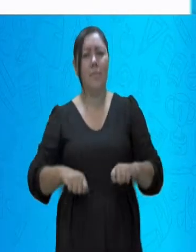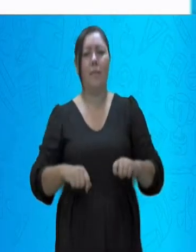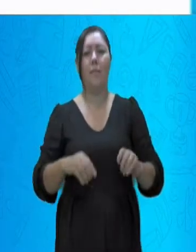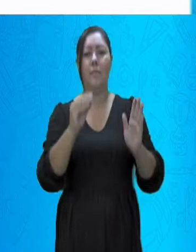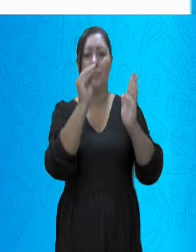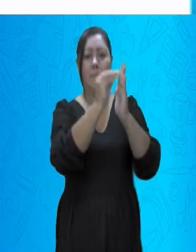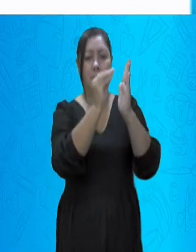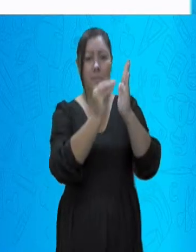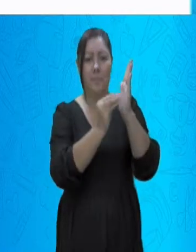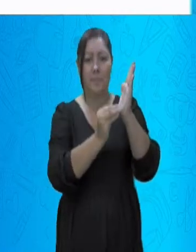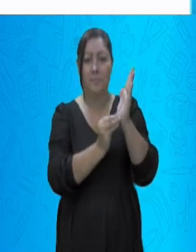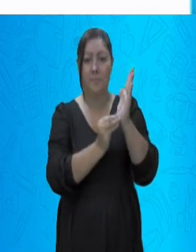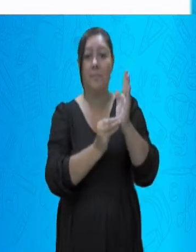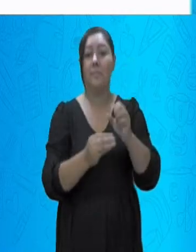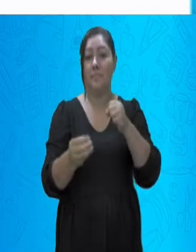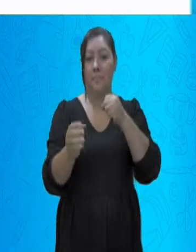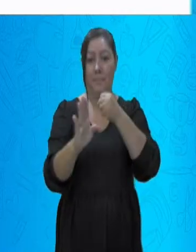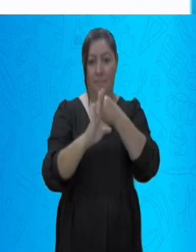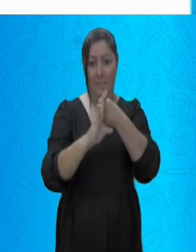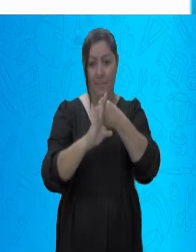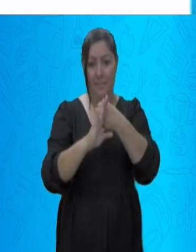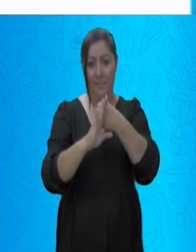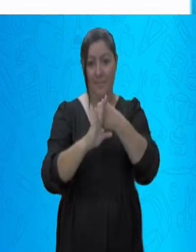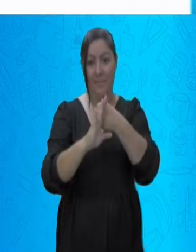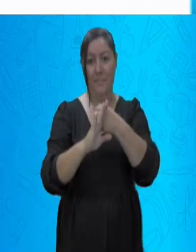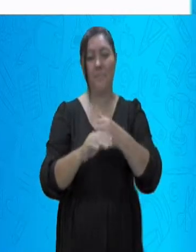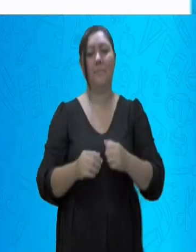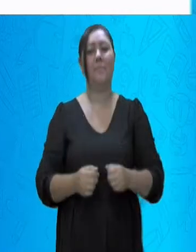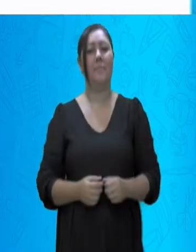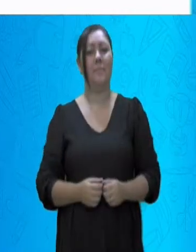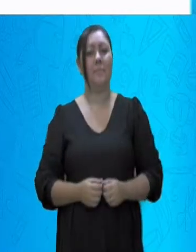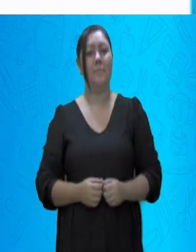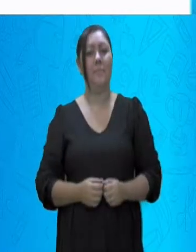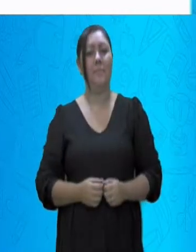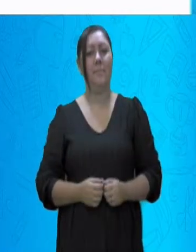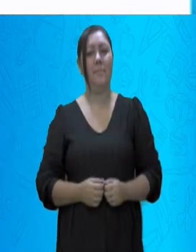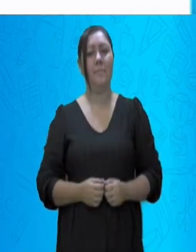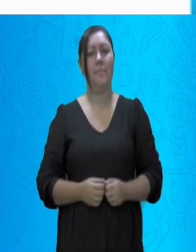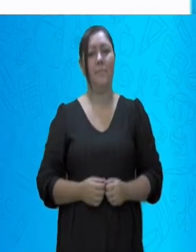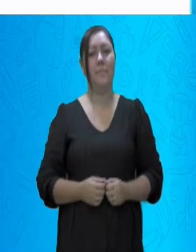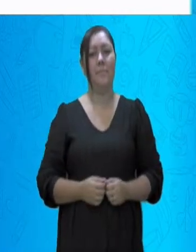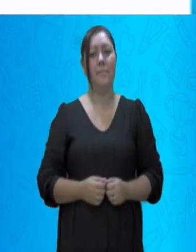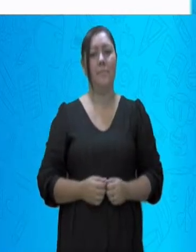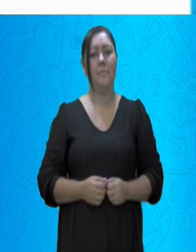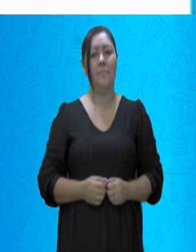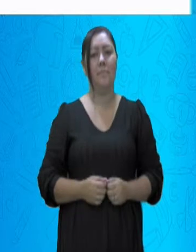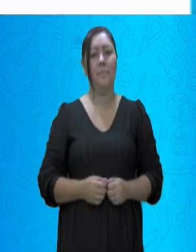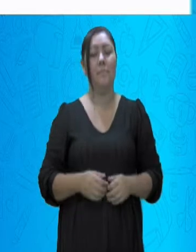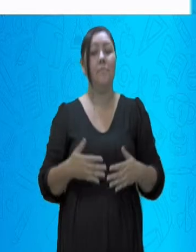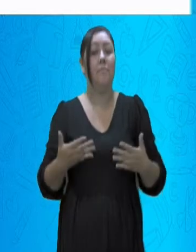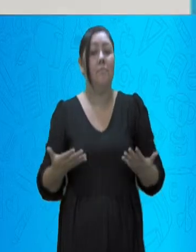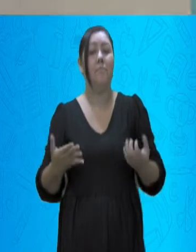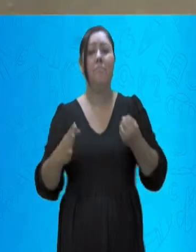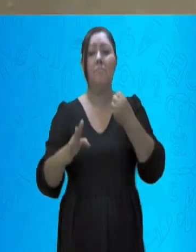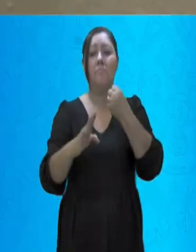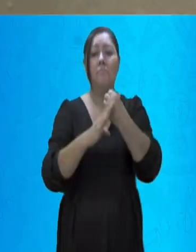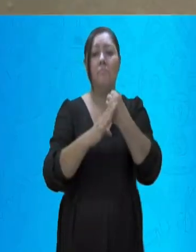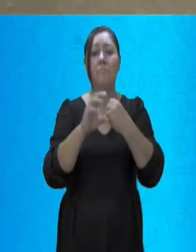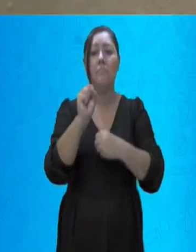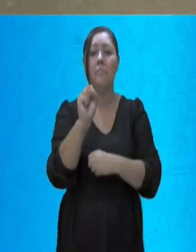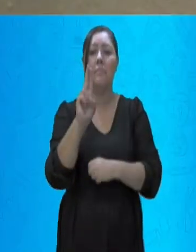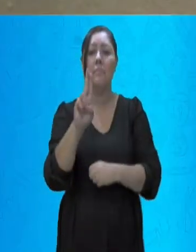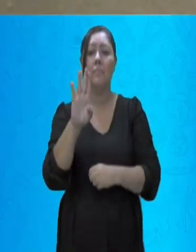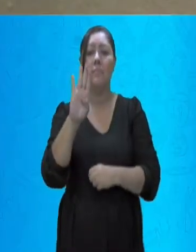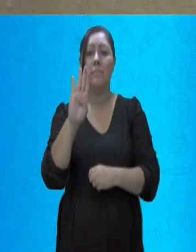classificadas como substantivos? Mas o que seriam elas, ou melhor, os substantivos?